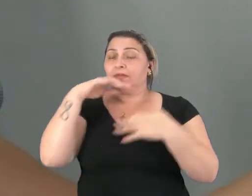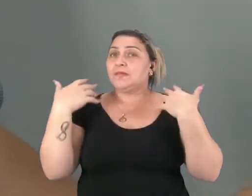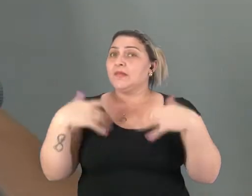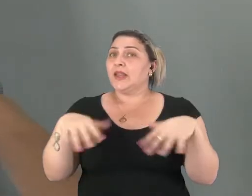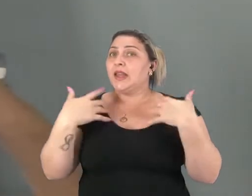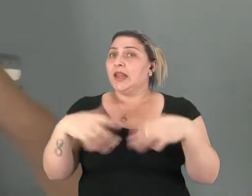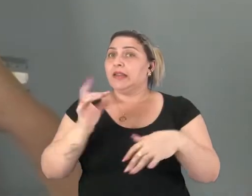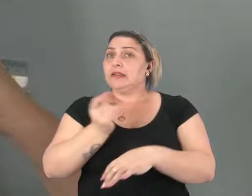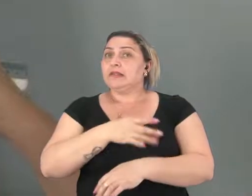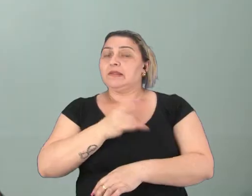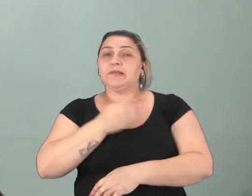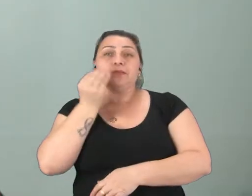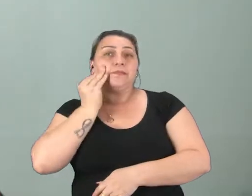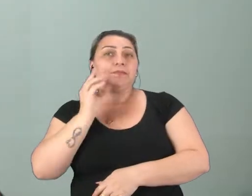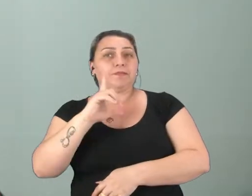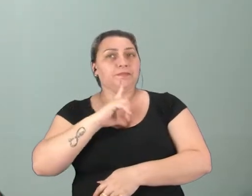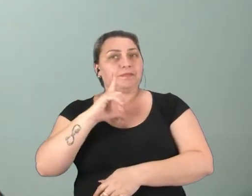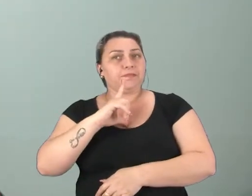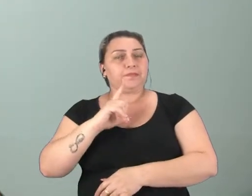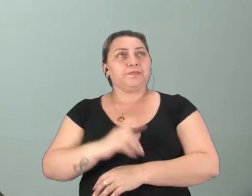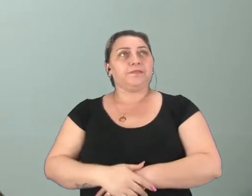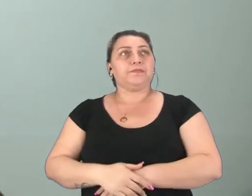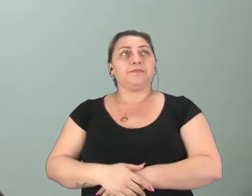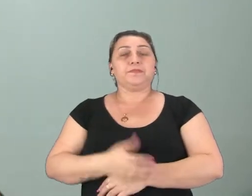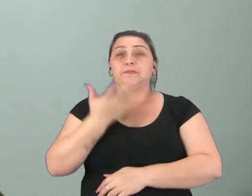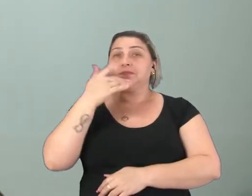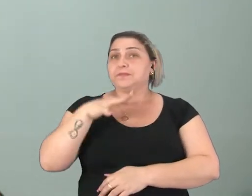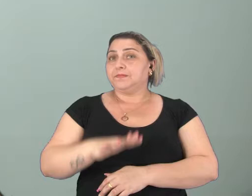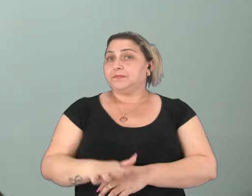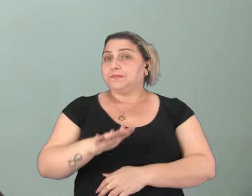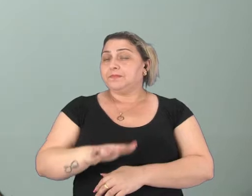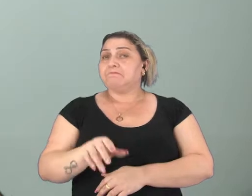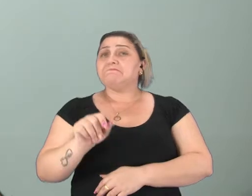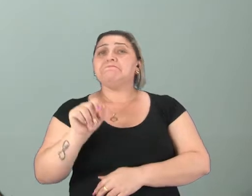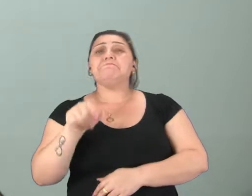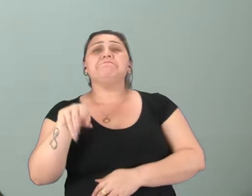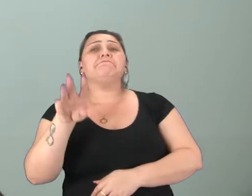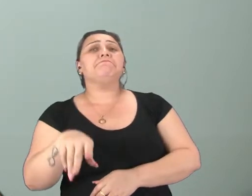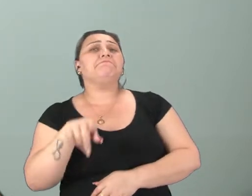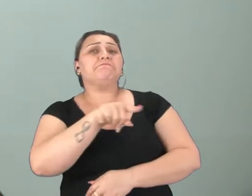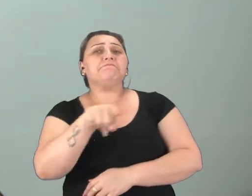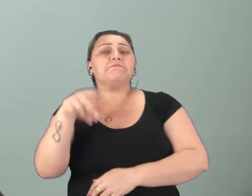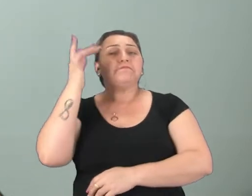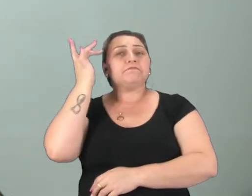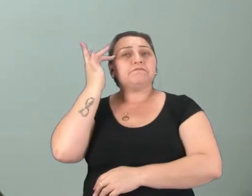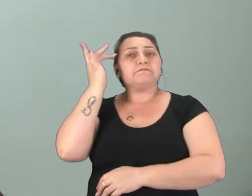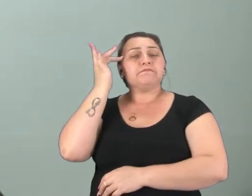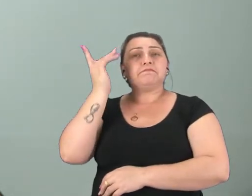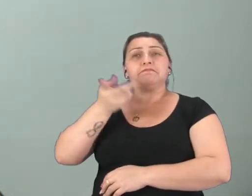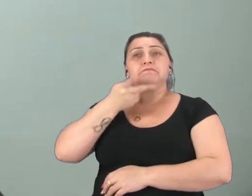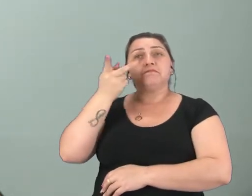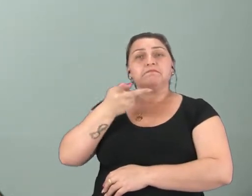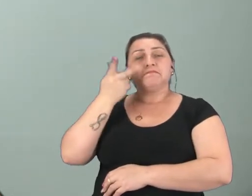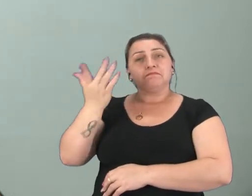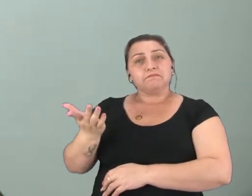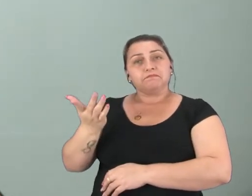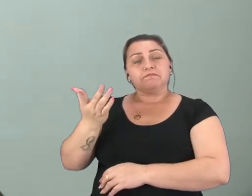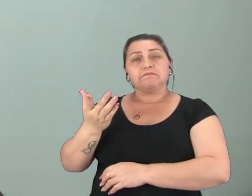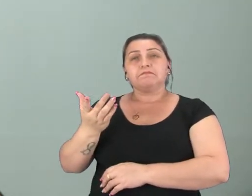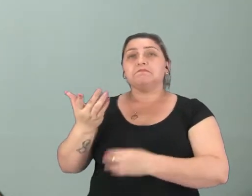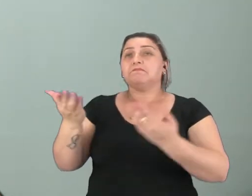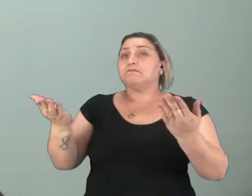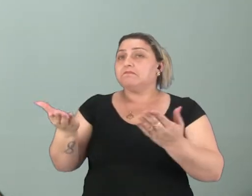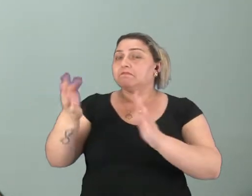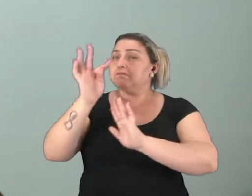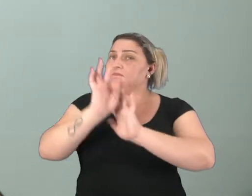terrível experiência que teve. Bom, crianças, quem vocês acham que está falando nesse